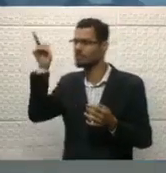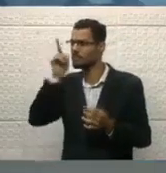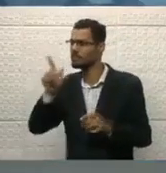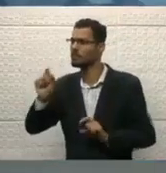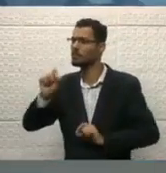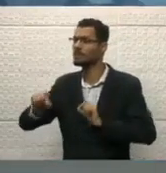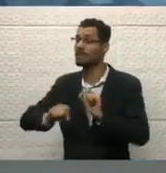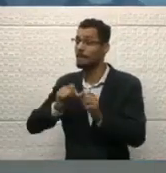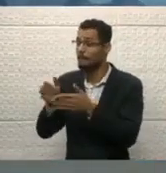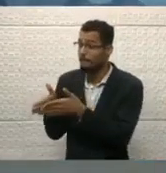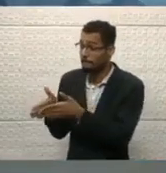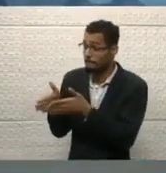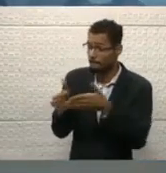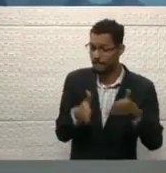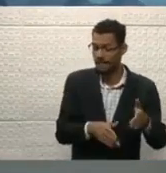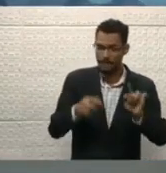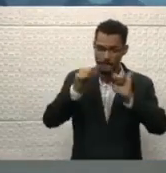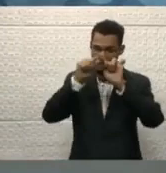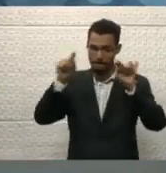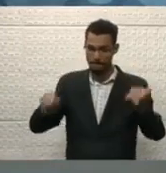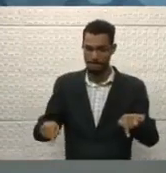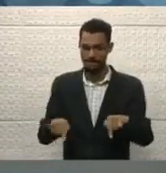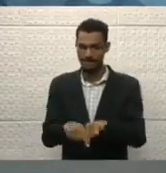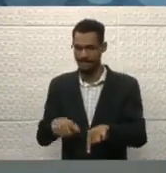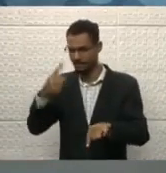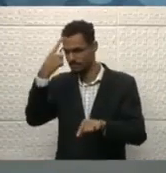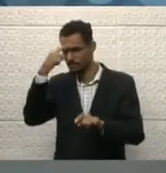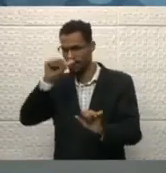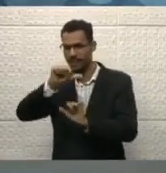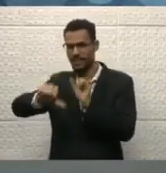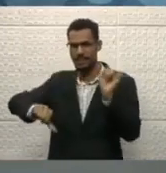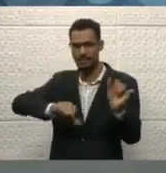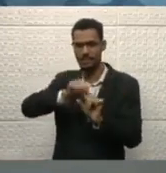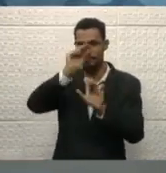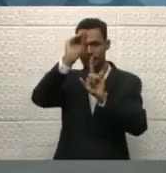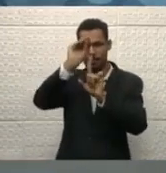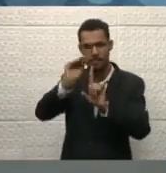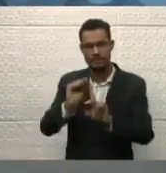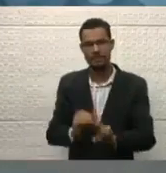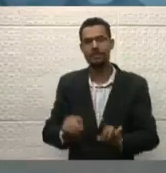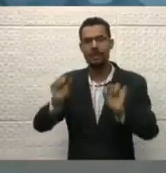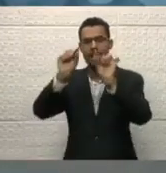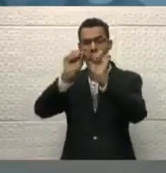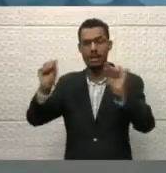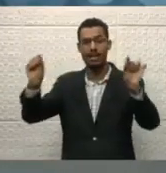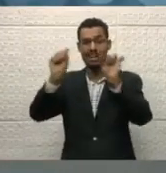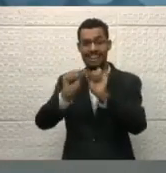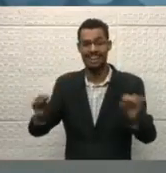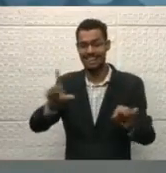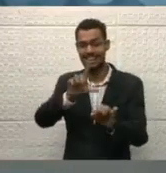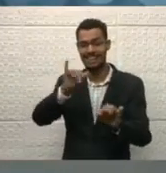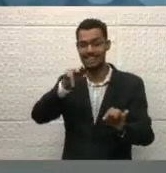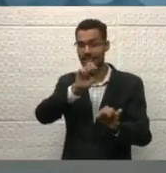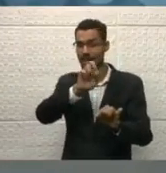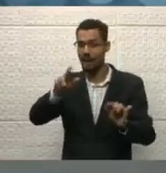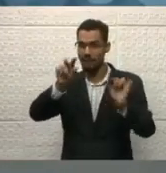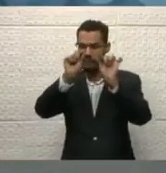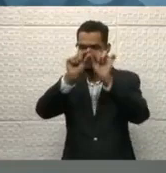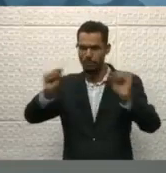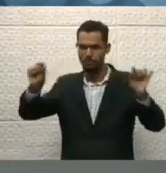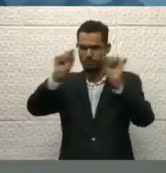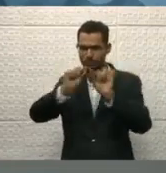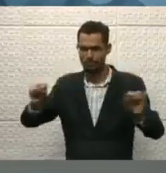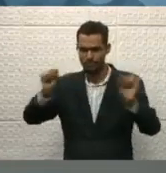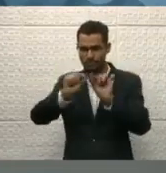conseguimos partir de uma matriz e construir uma transformação que vai ser linear. Se nós avaliarmos aquelas